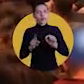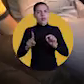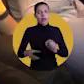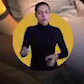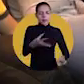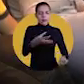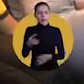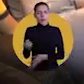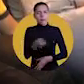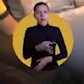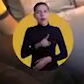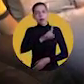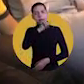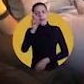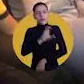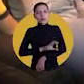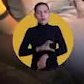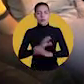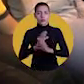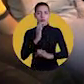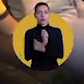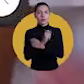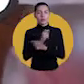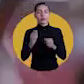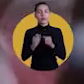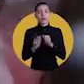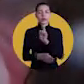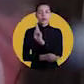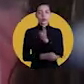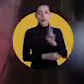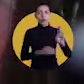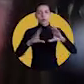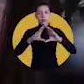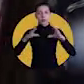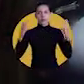Goiás promoveu a 2ª edição do CONENGE, congresso que